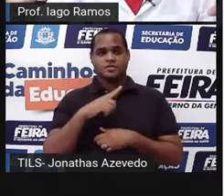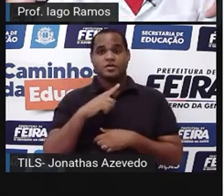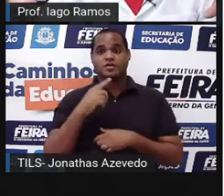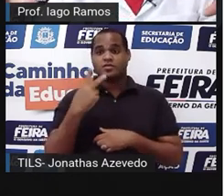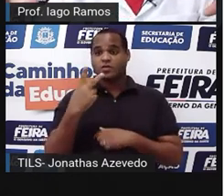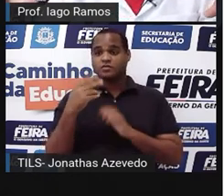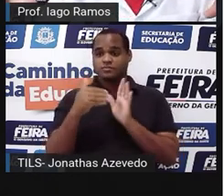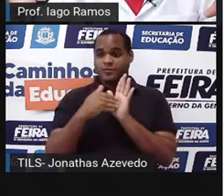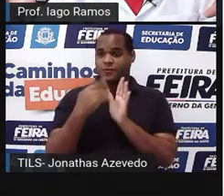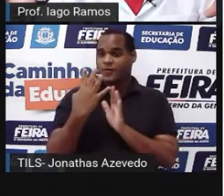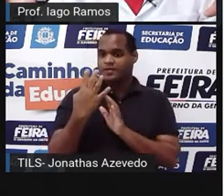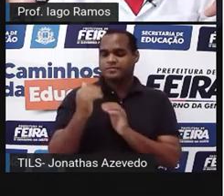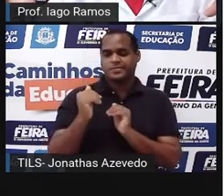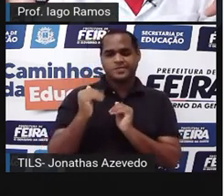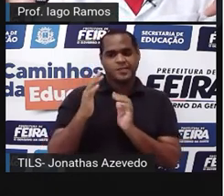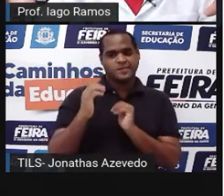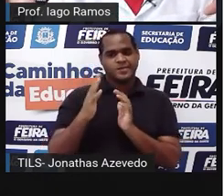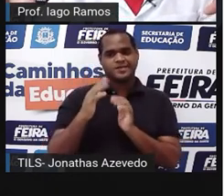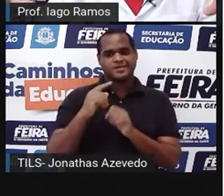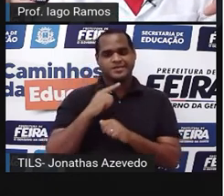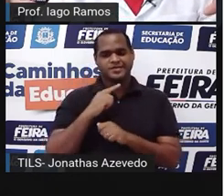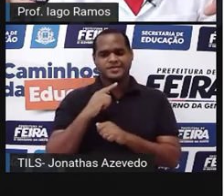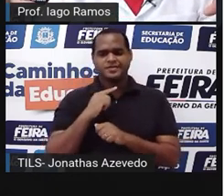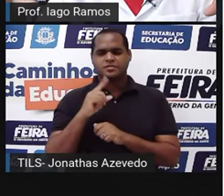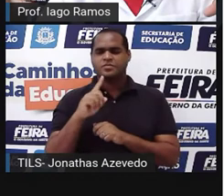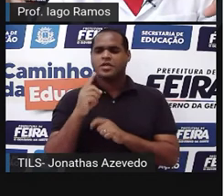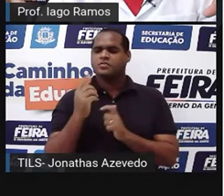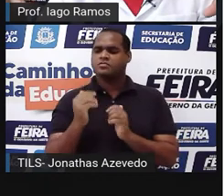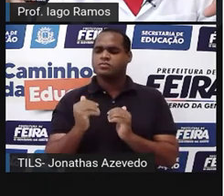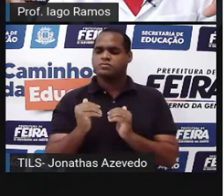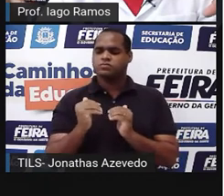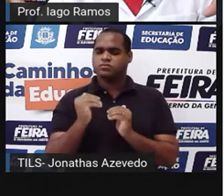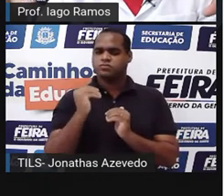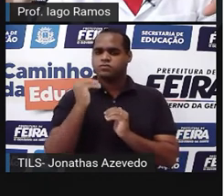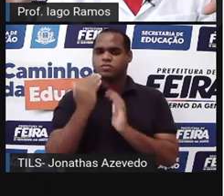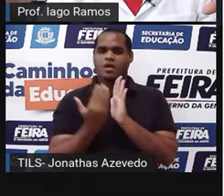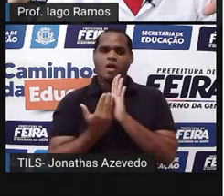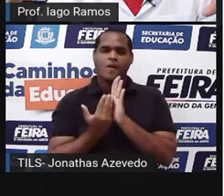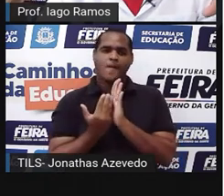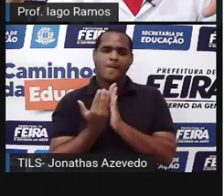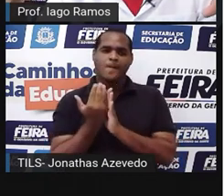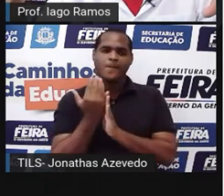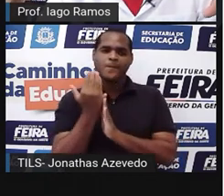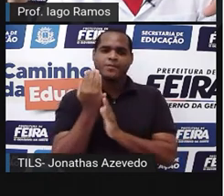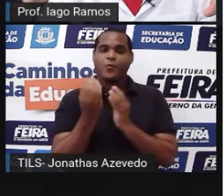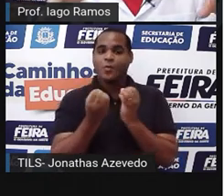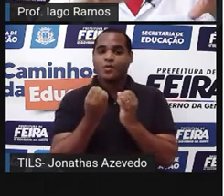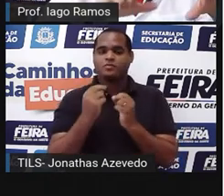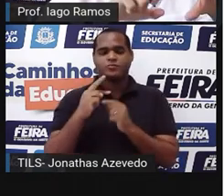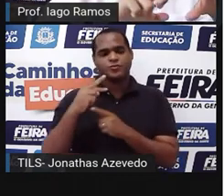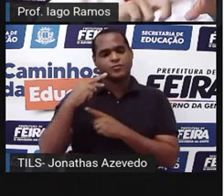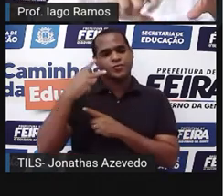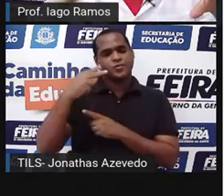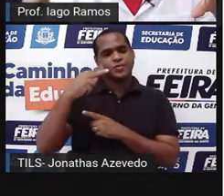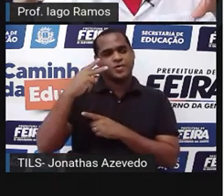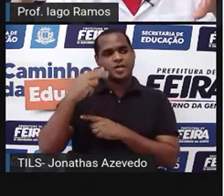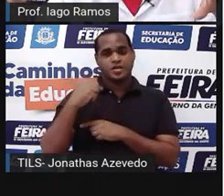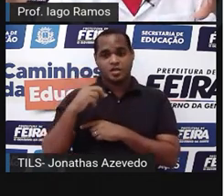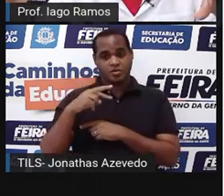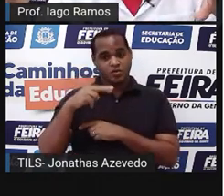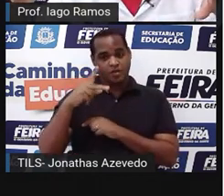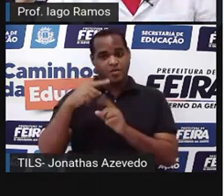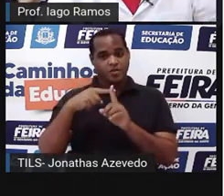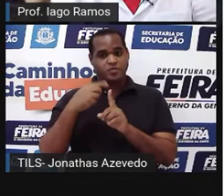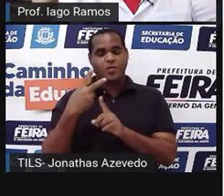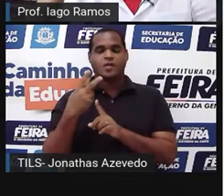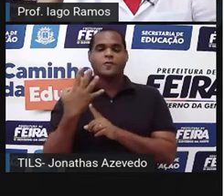para 4 aumentou. Mas está aumentando quanto? O dobro. O dobro de 2 é